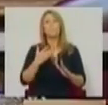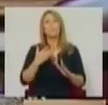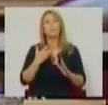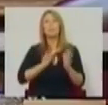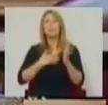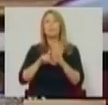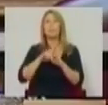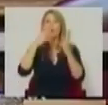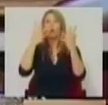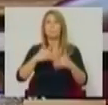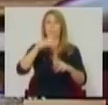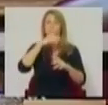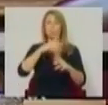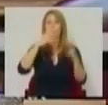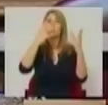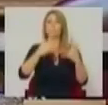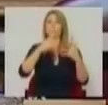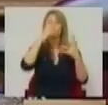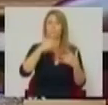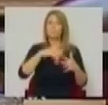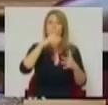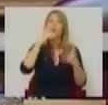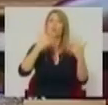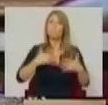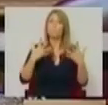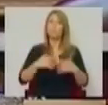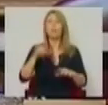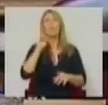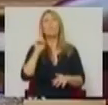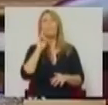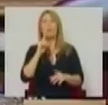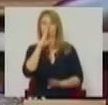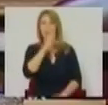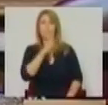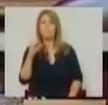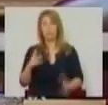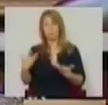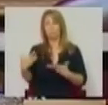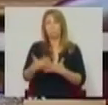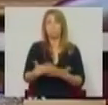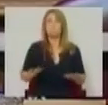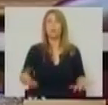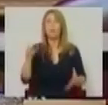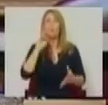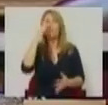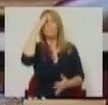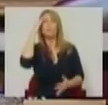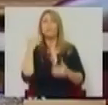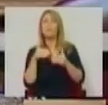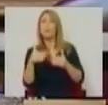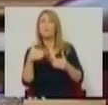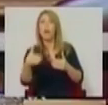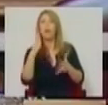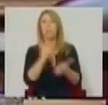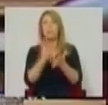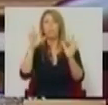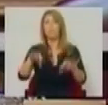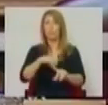Execução Orçamental, que nos avançasse qual é o valor executado à data, que nos avançasse qual é o valor que se prevê executar até ao final